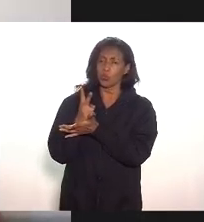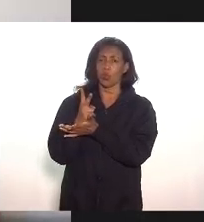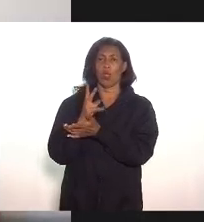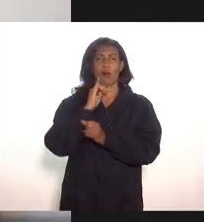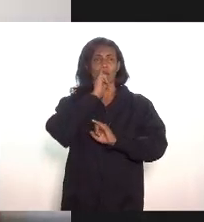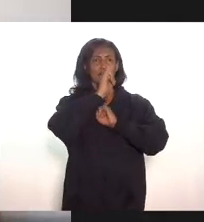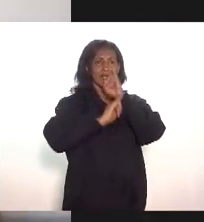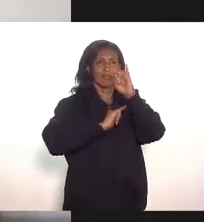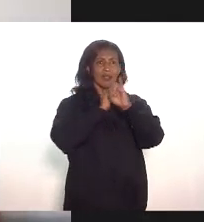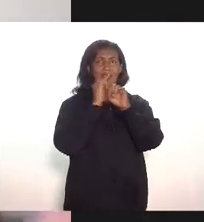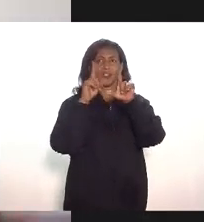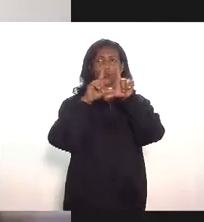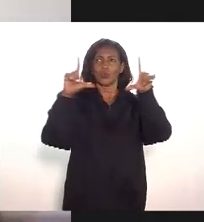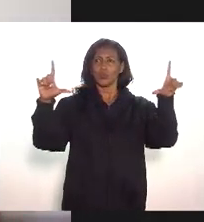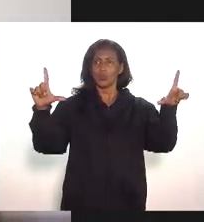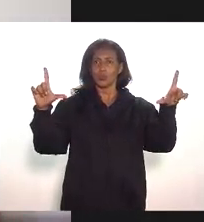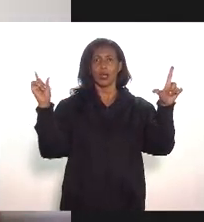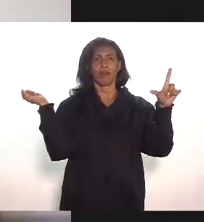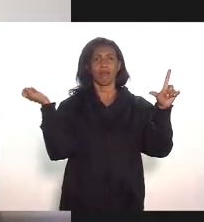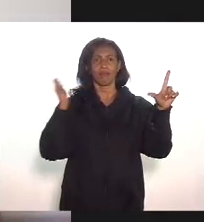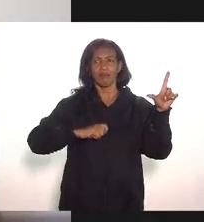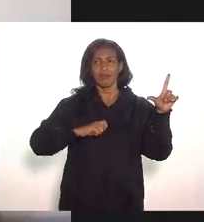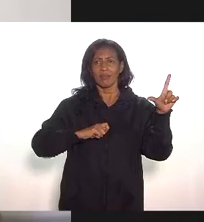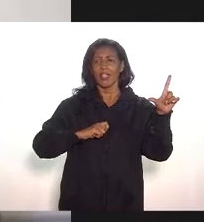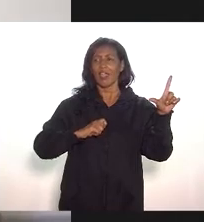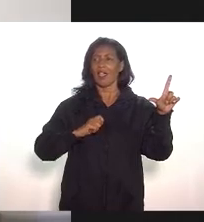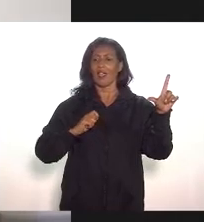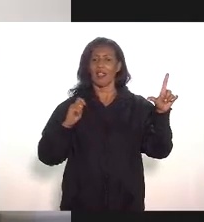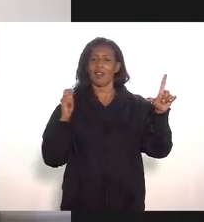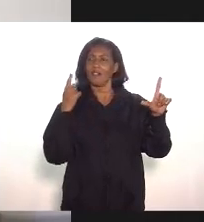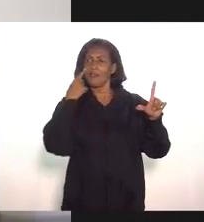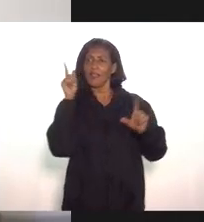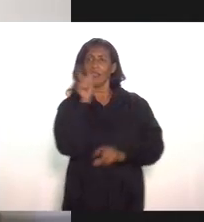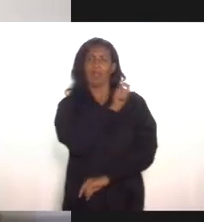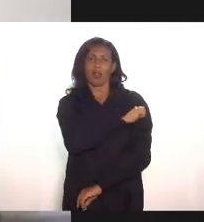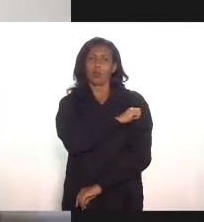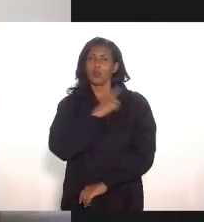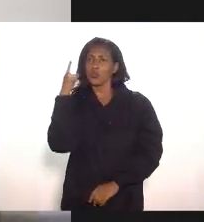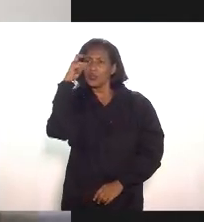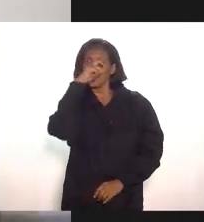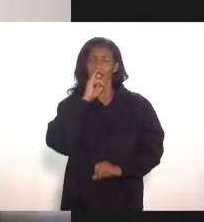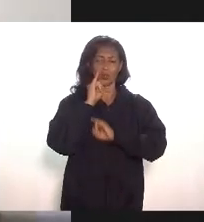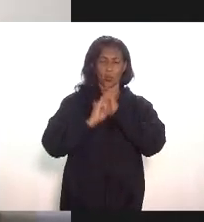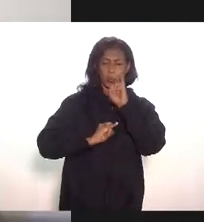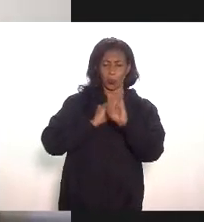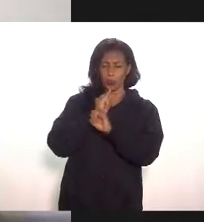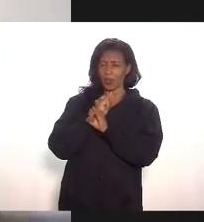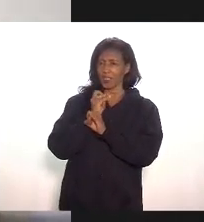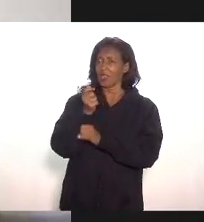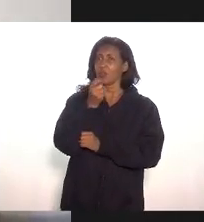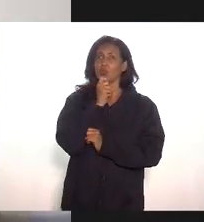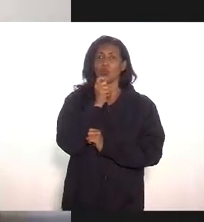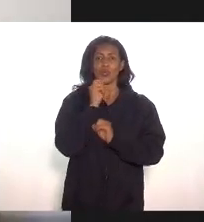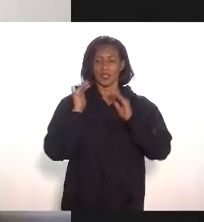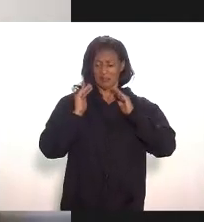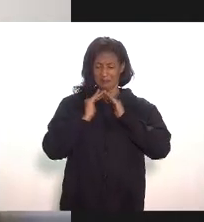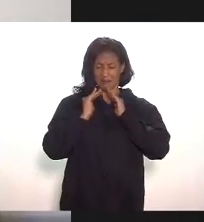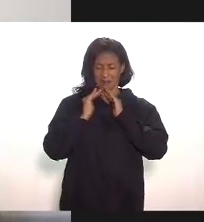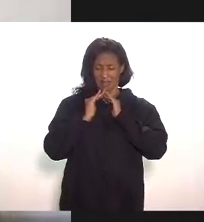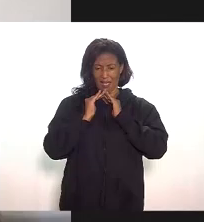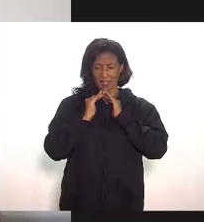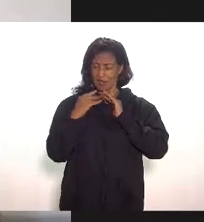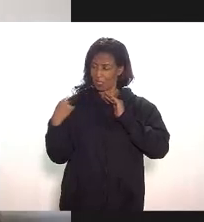dar condições para que esses alunos que hoje têm dificuldade de acesso à internet possam